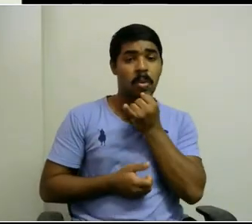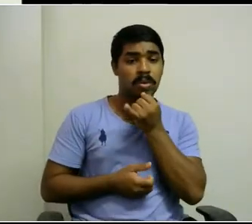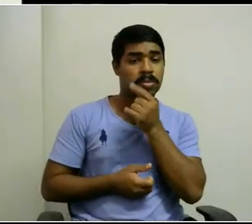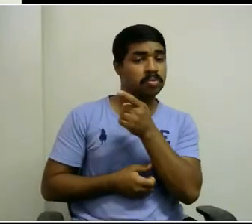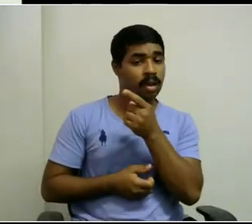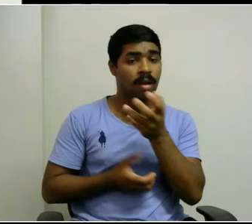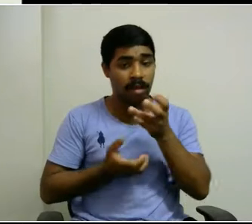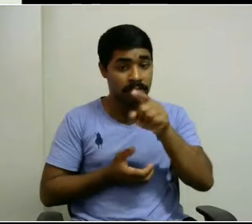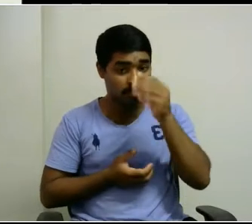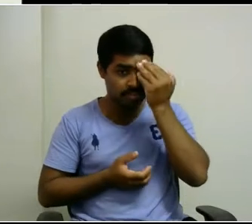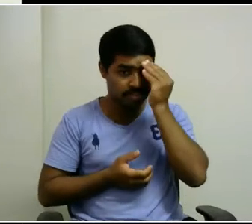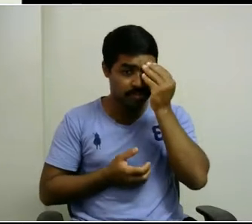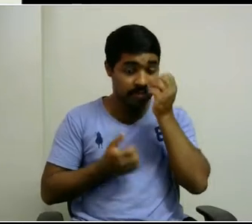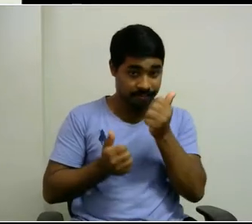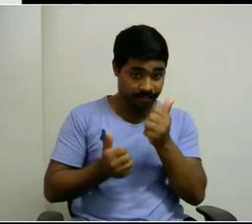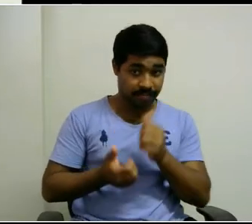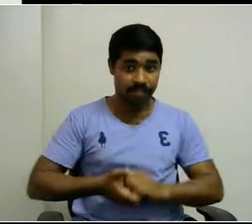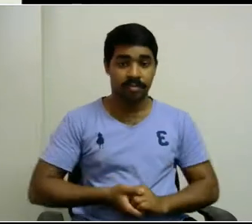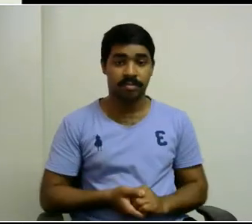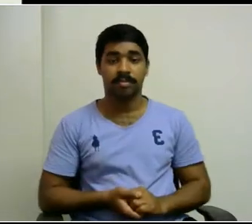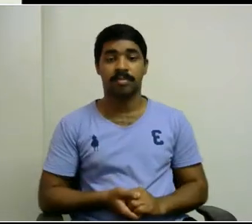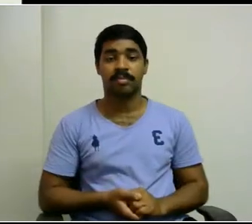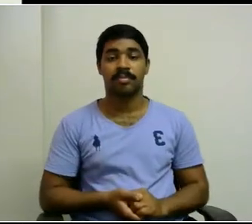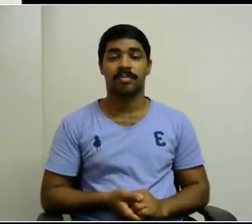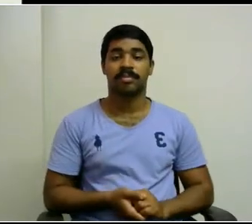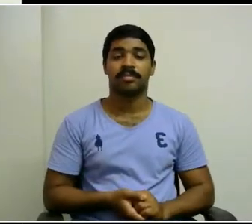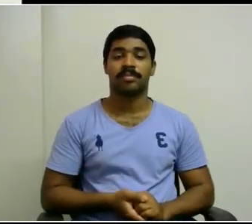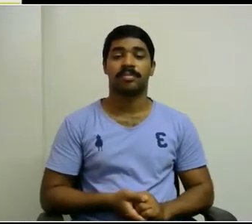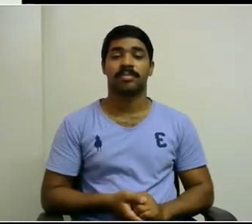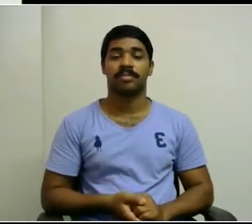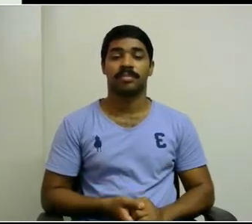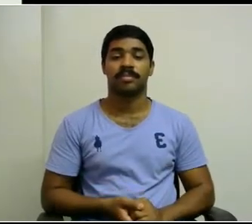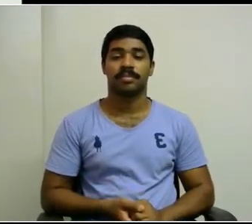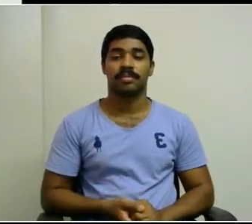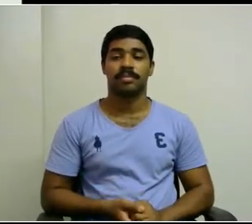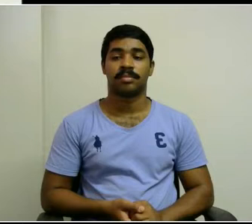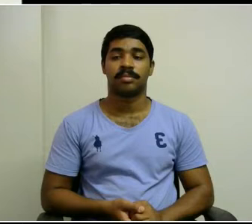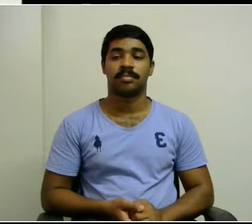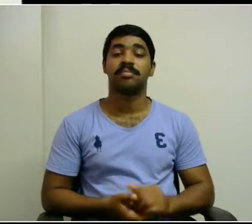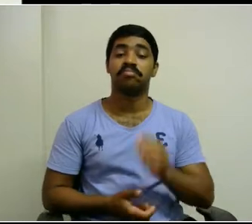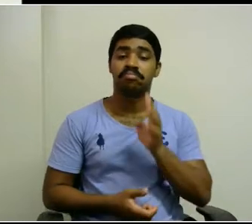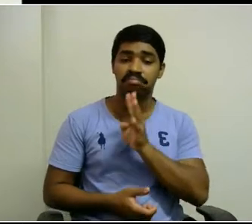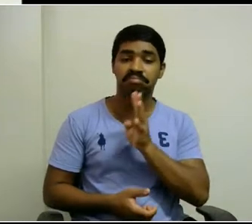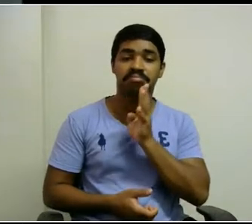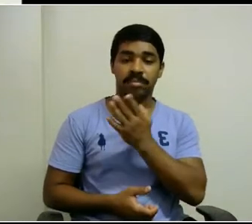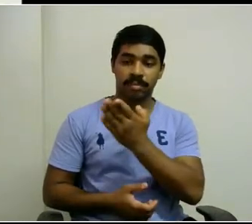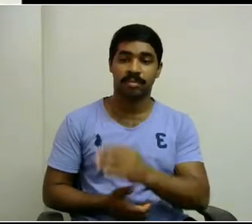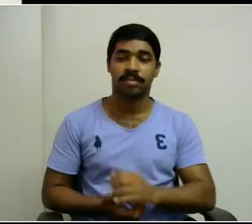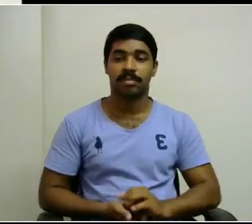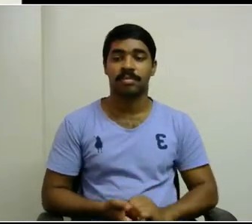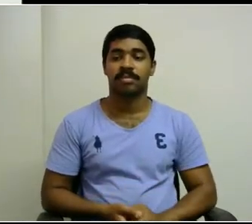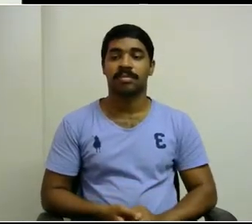entendido. Tá? Um problema de interpretação, mas é bem interessante.